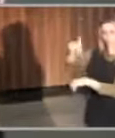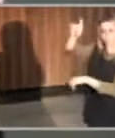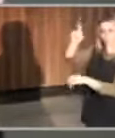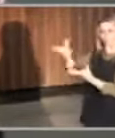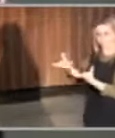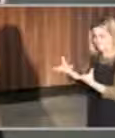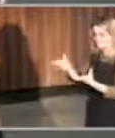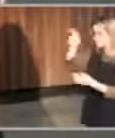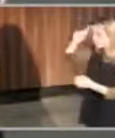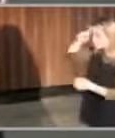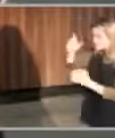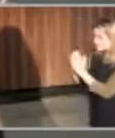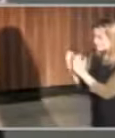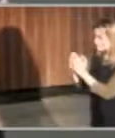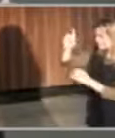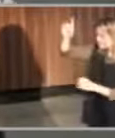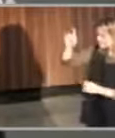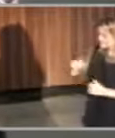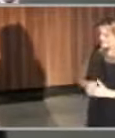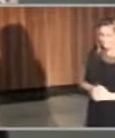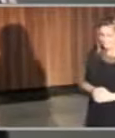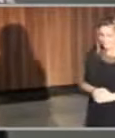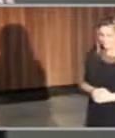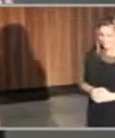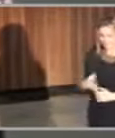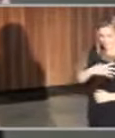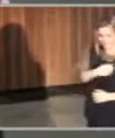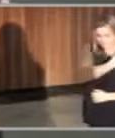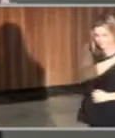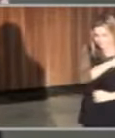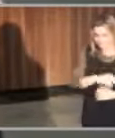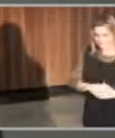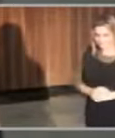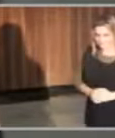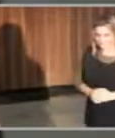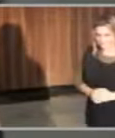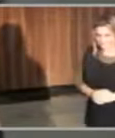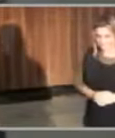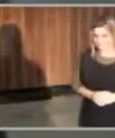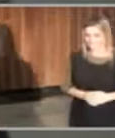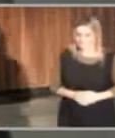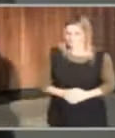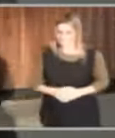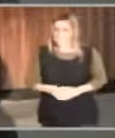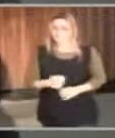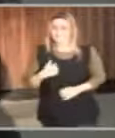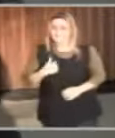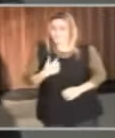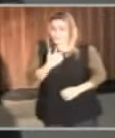porque queridos não adianta conquistar a terra isso todo mundo faz